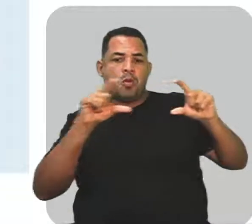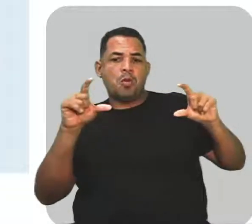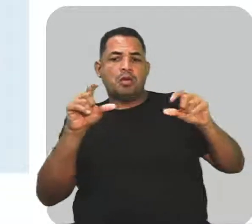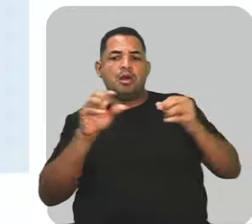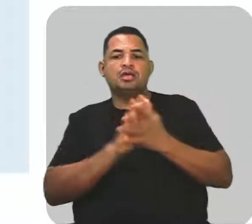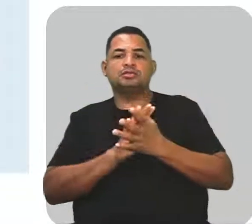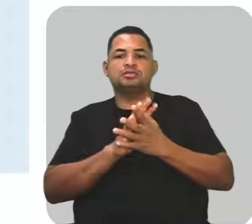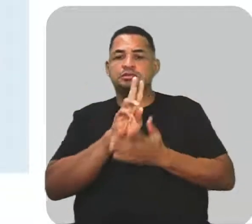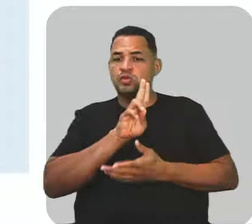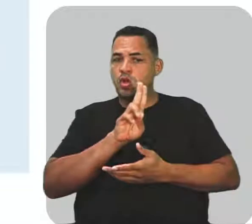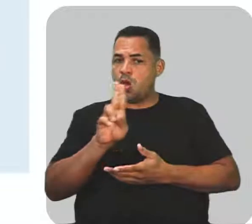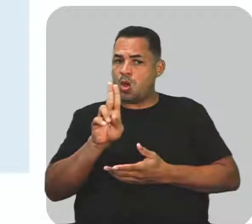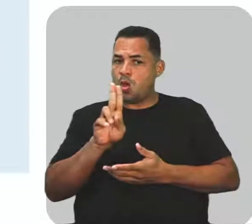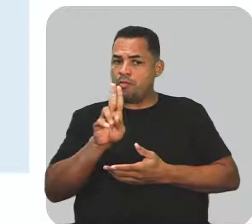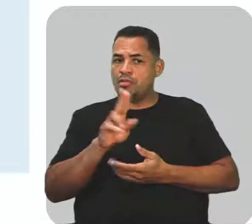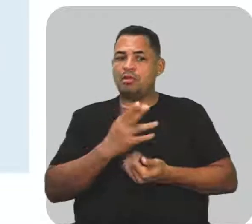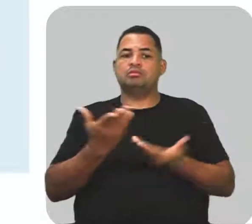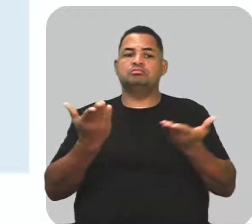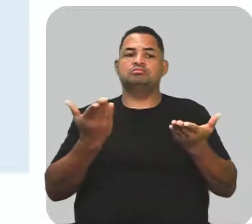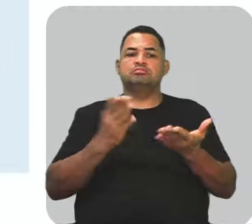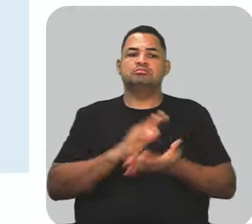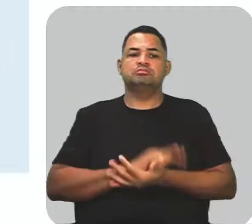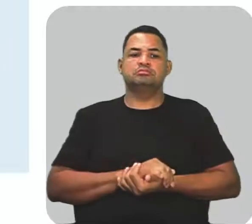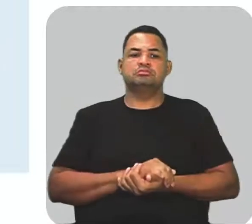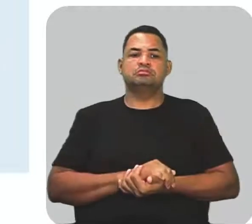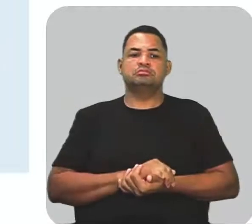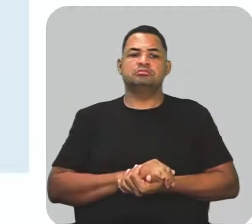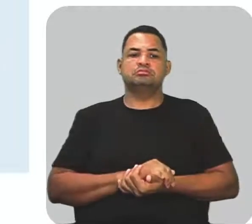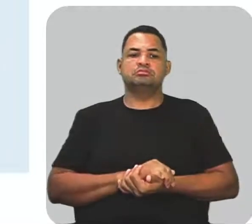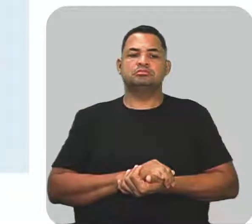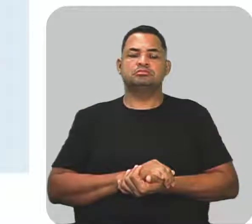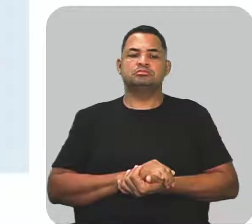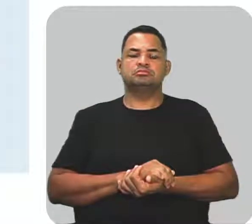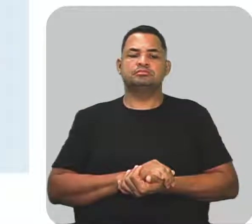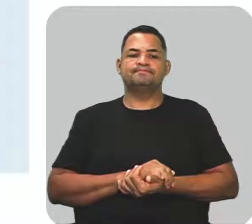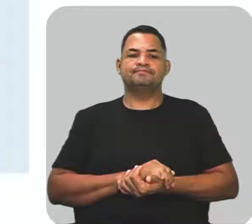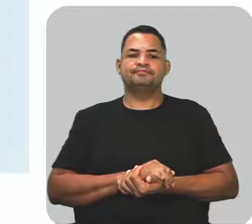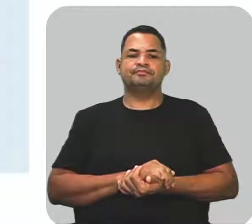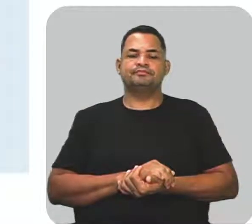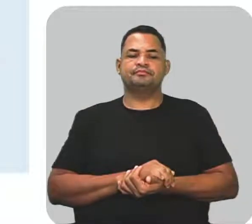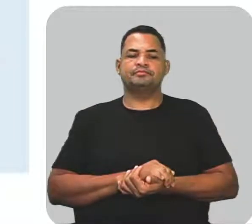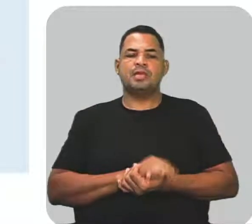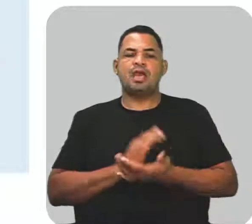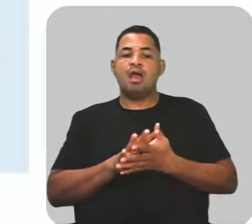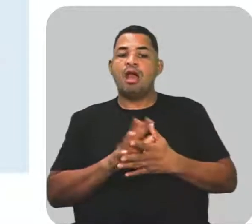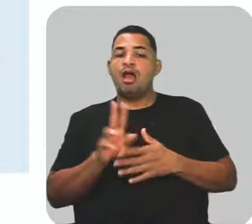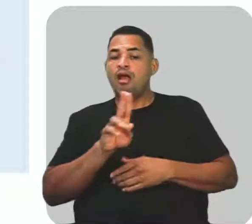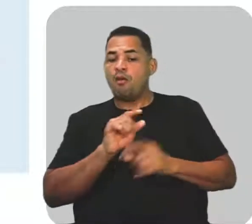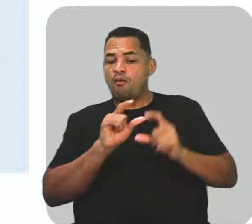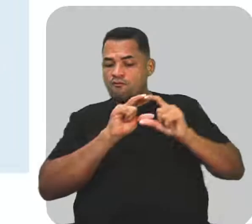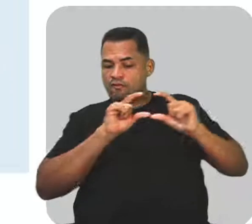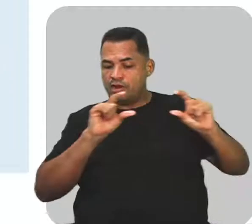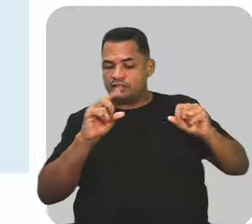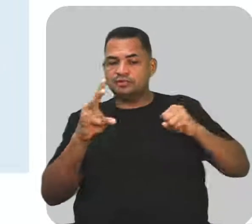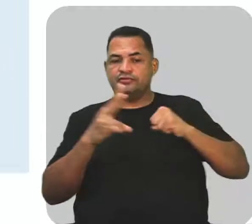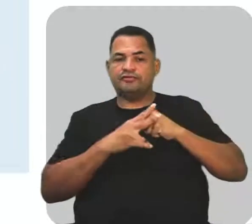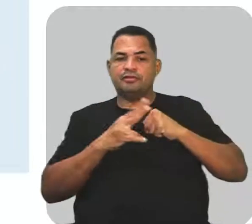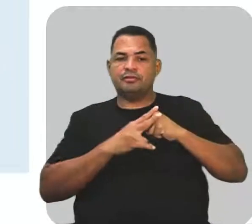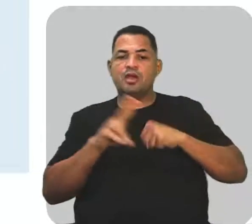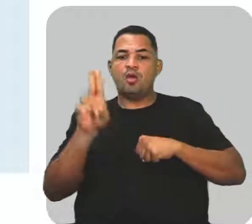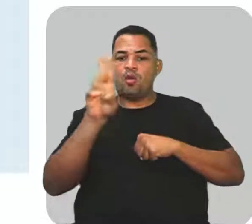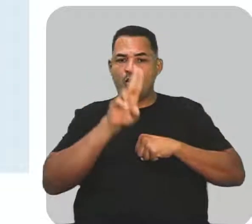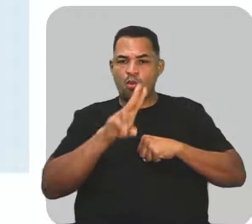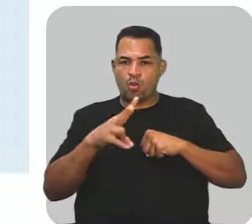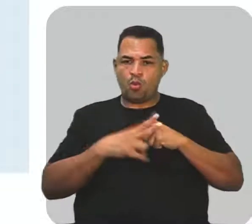nominais. Beleza, até aí tranquilo. Vamos para as frases verbais. Essas sim são construídas com verbo. Por exemplo,